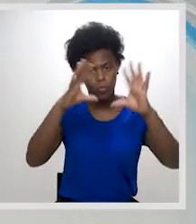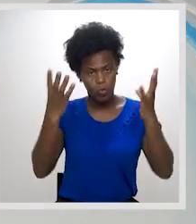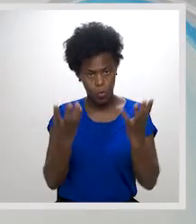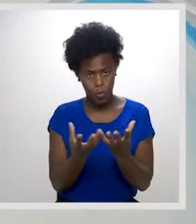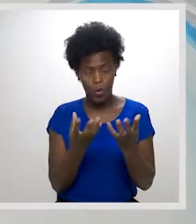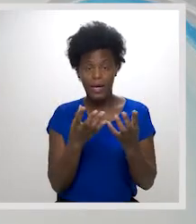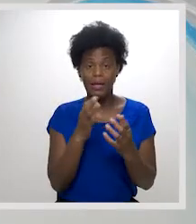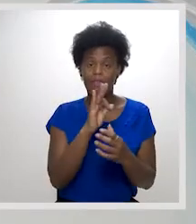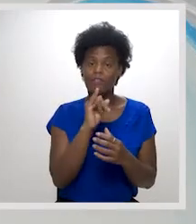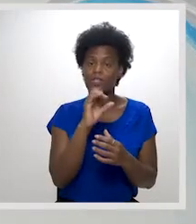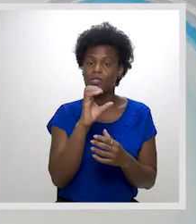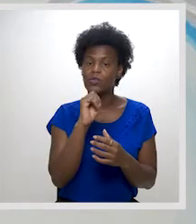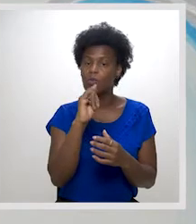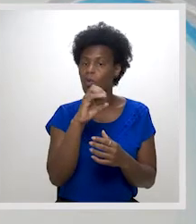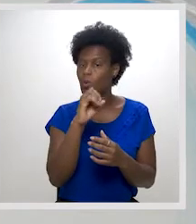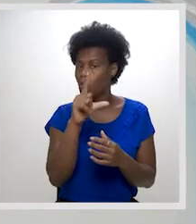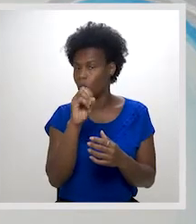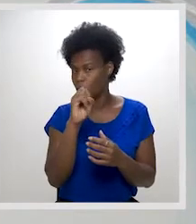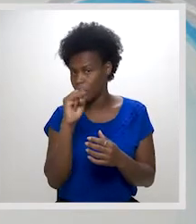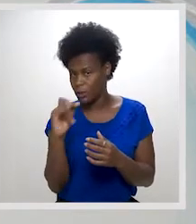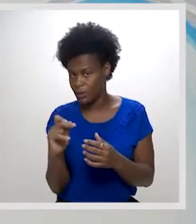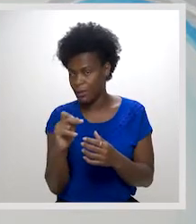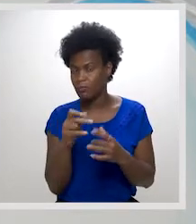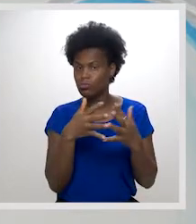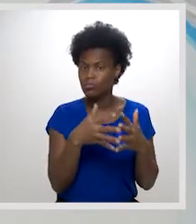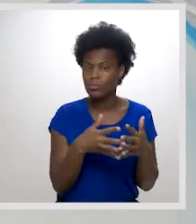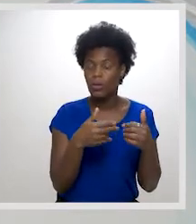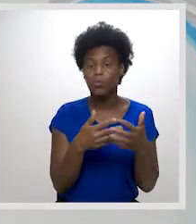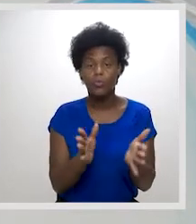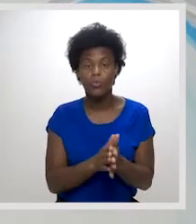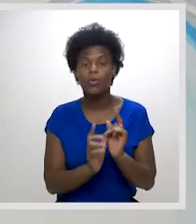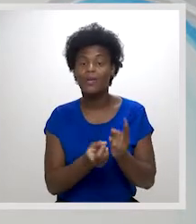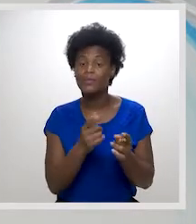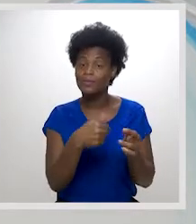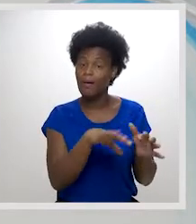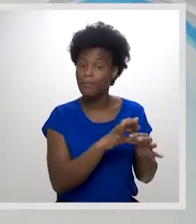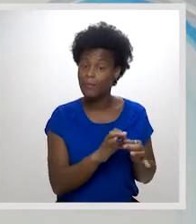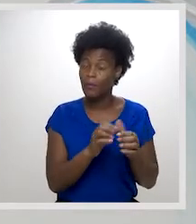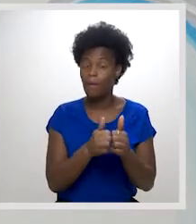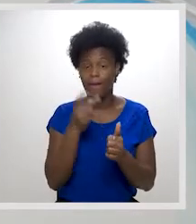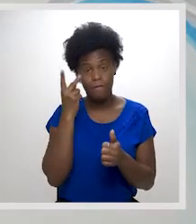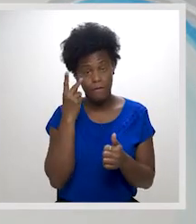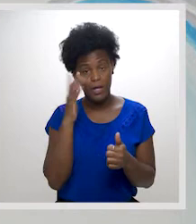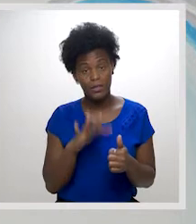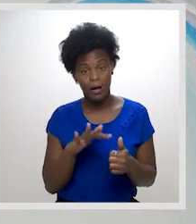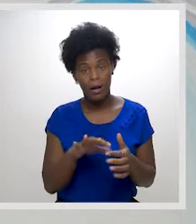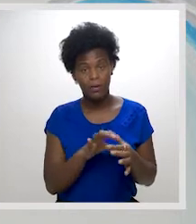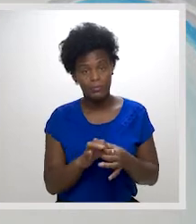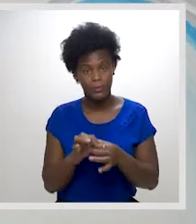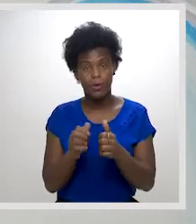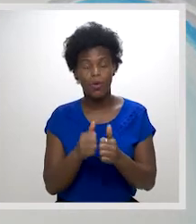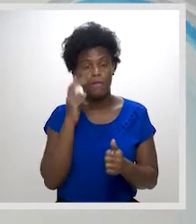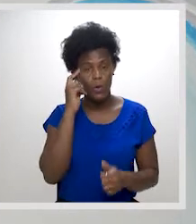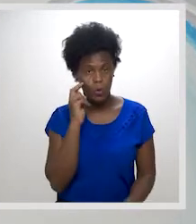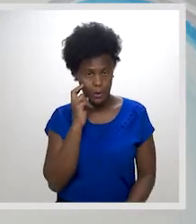seu todo. Fisiologia, estrutura, de tudo o que está relacionado com vida, está relacionado